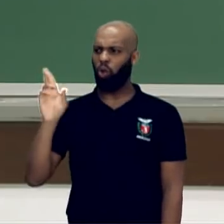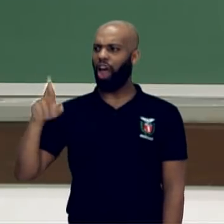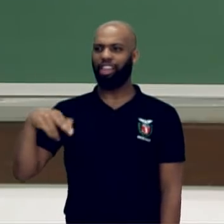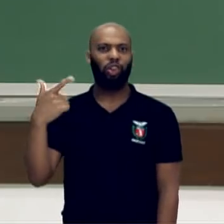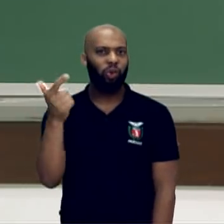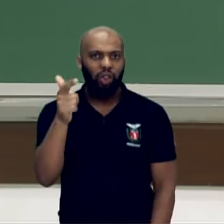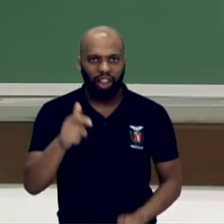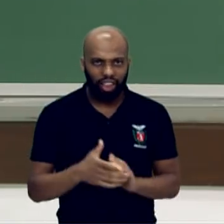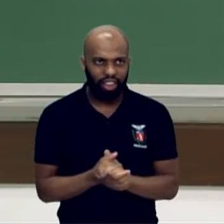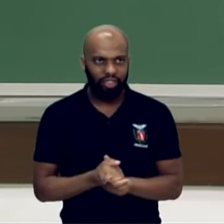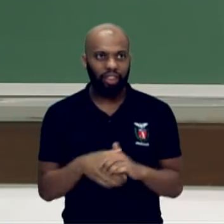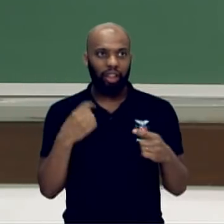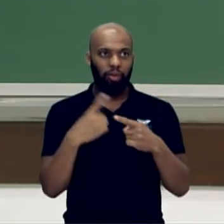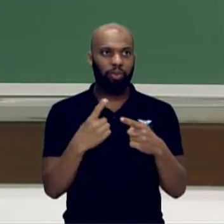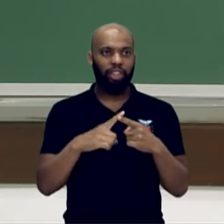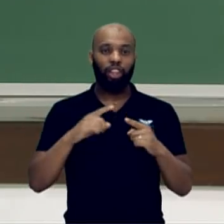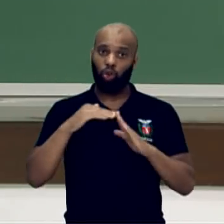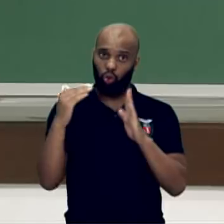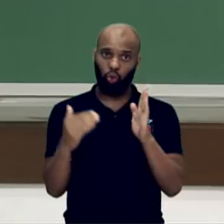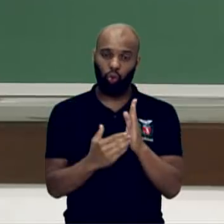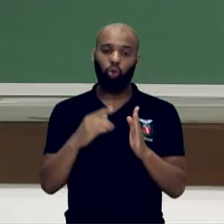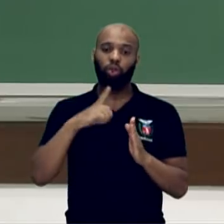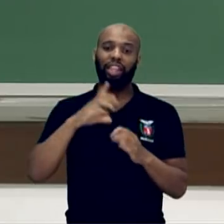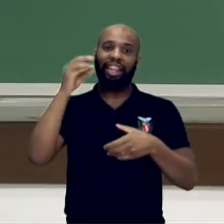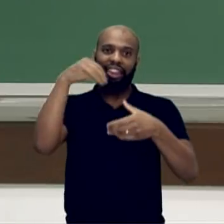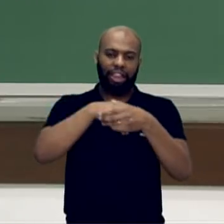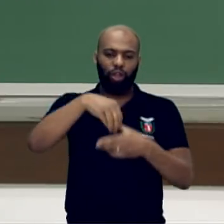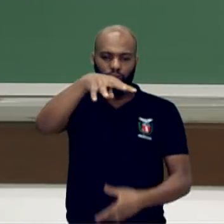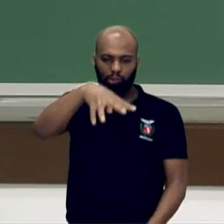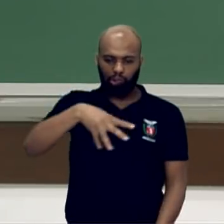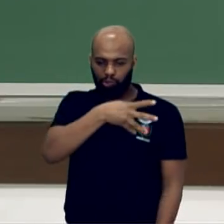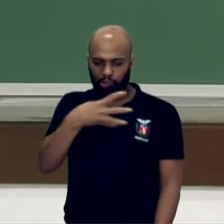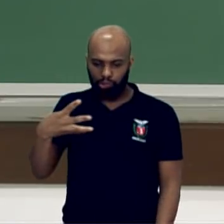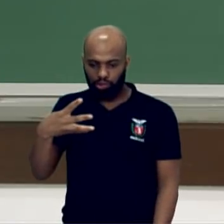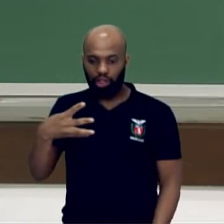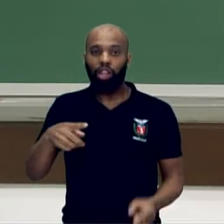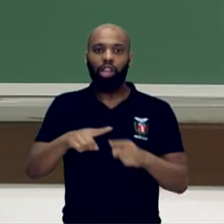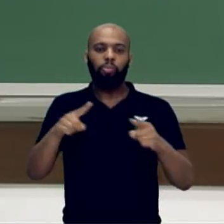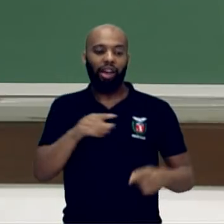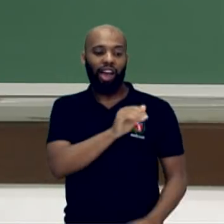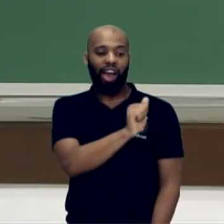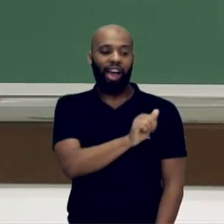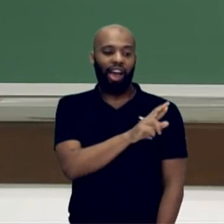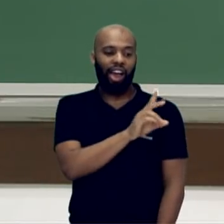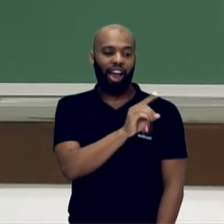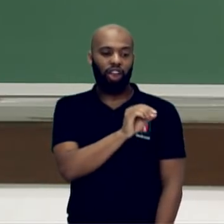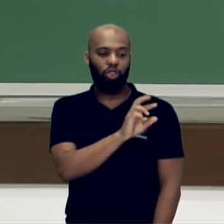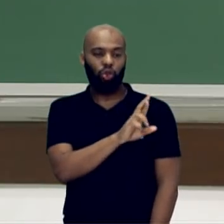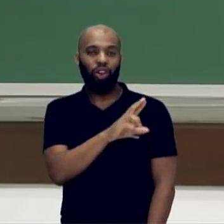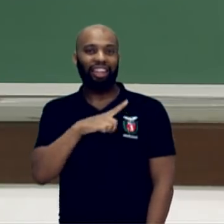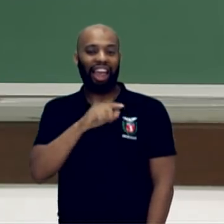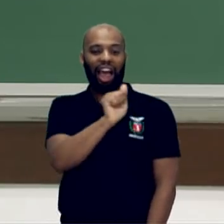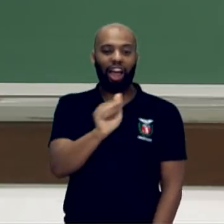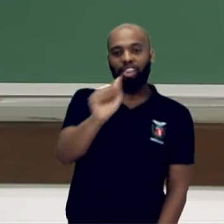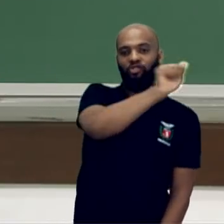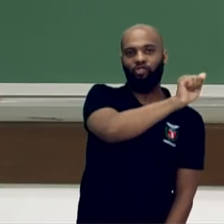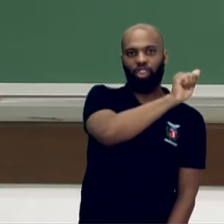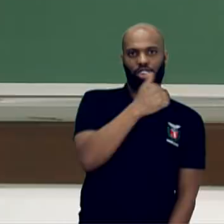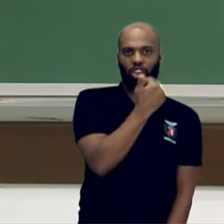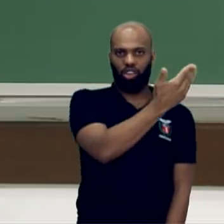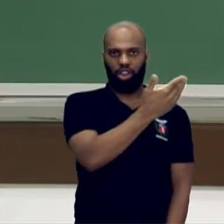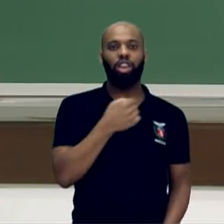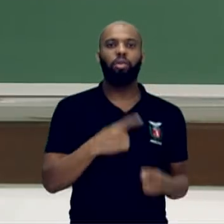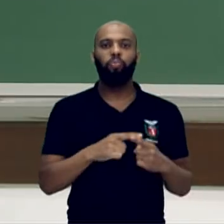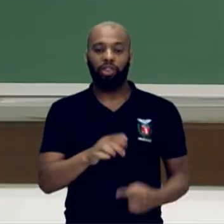Olha só, todas as outras estão bonitinhas no seu quadradinho. E olha o ardor saindo para fora. Por quê? Porque quando a